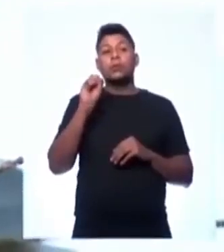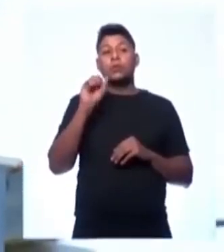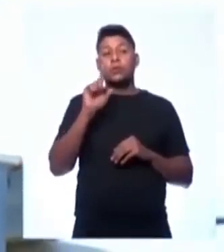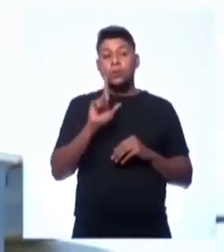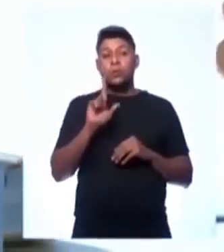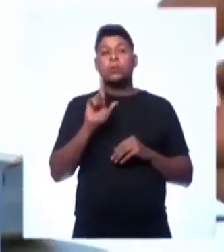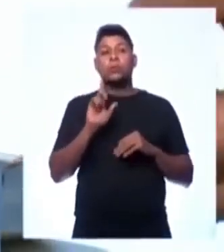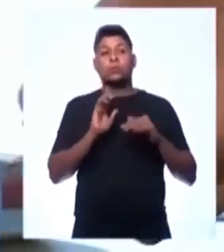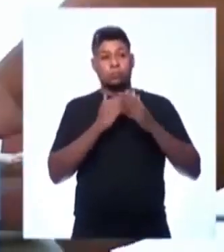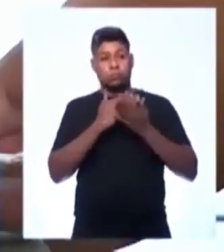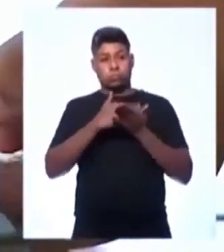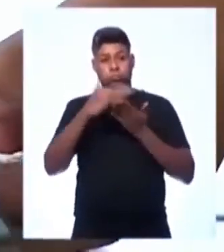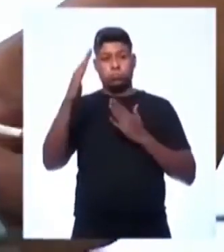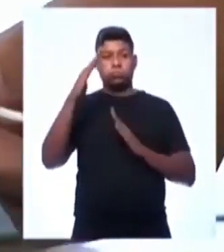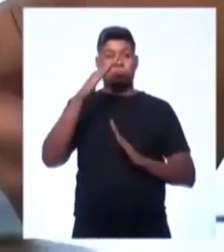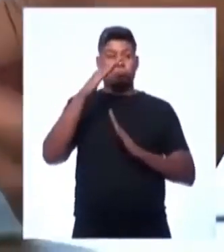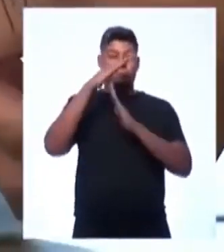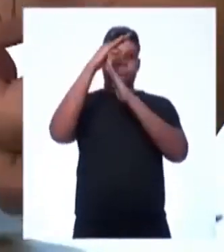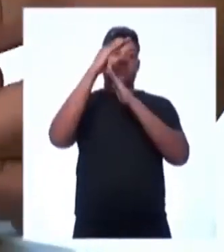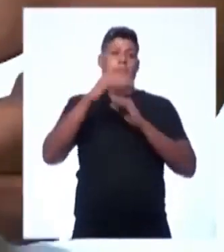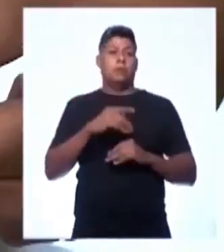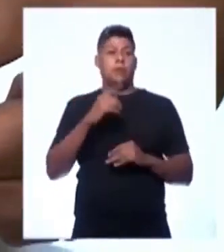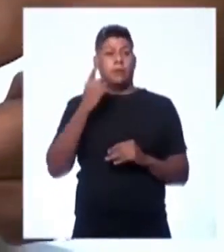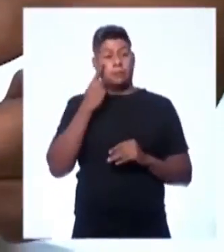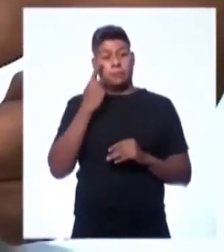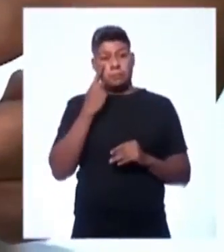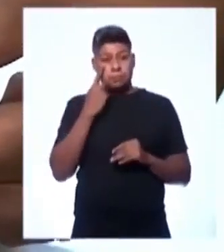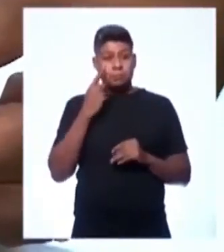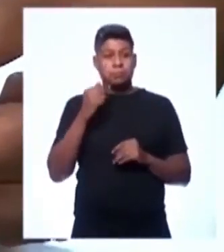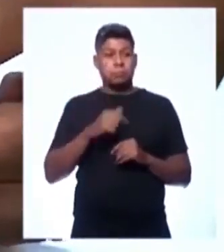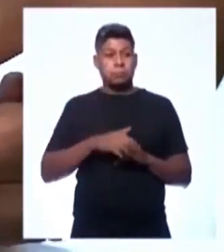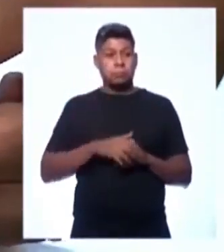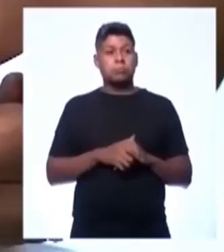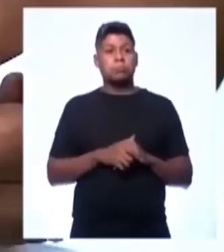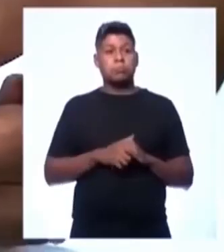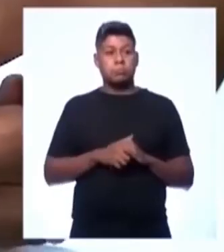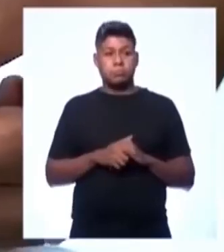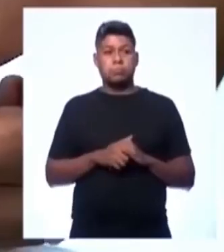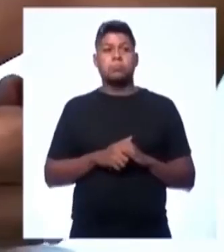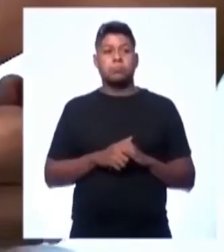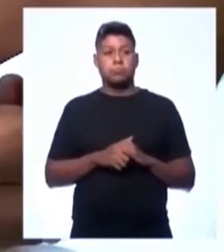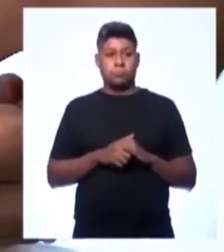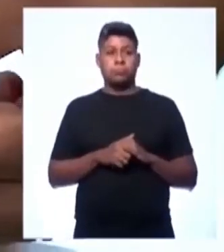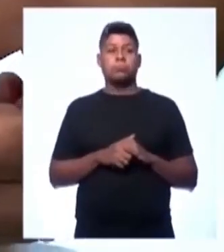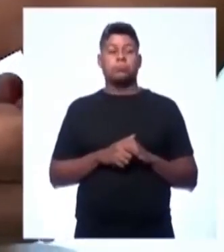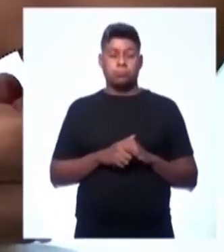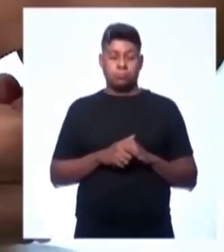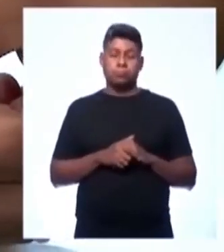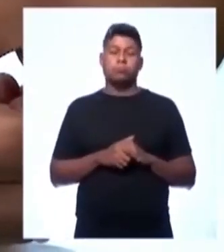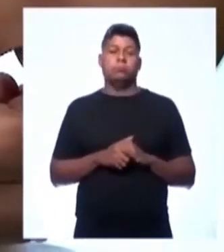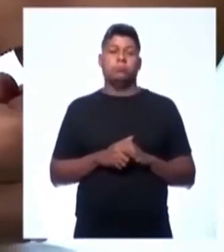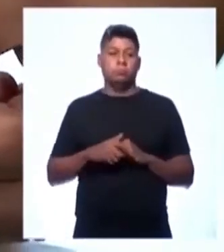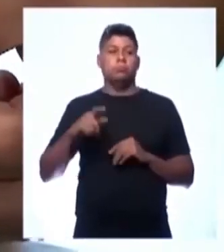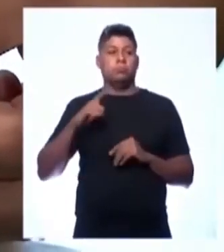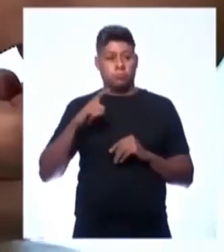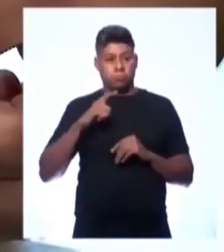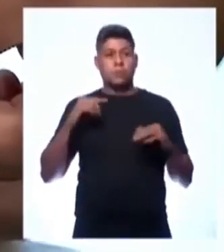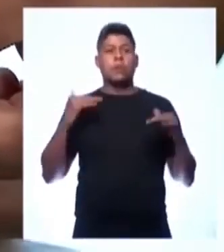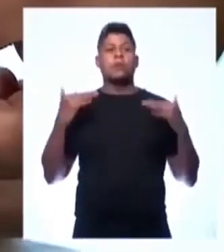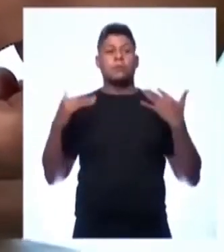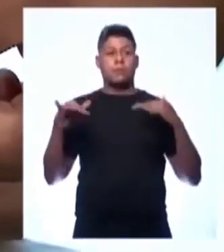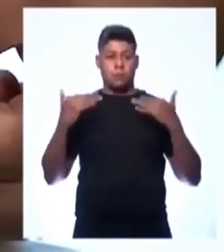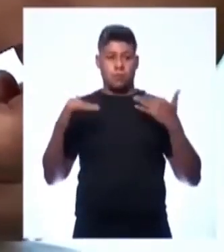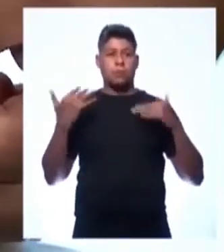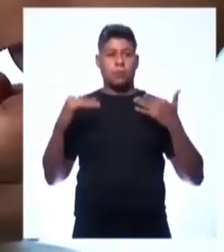cima, né? Vou e inverter. agora vamos ver se vai Vamos inverter ver. o campo. Isso, isso. Opa. E aí ela já está até com um movimento